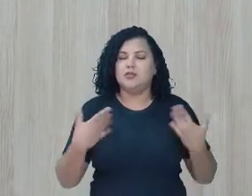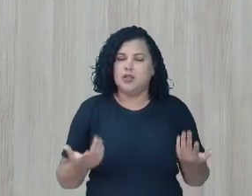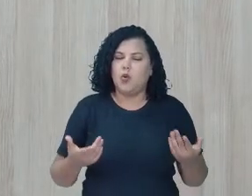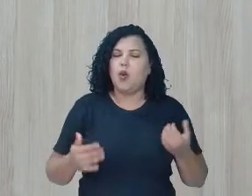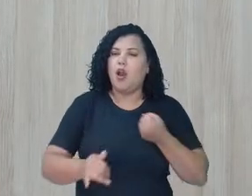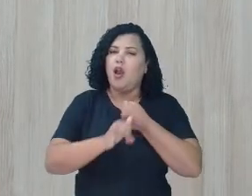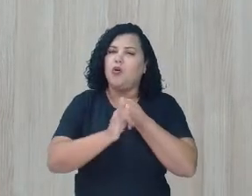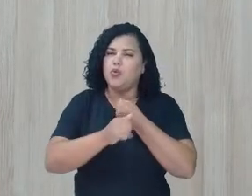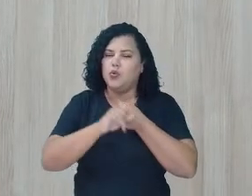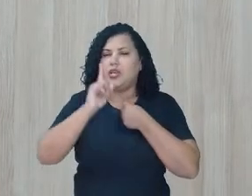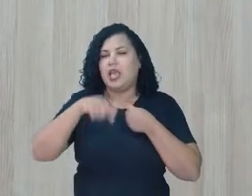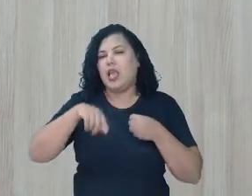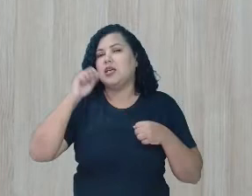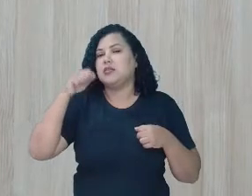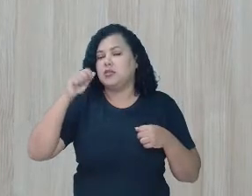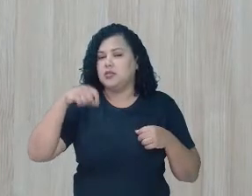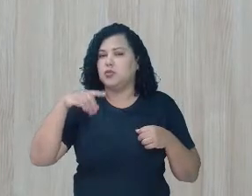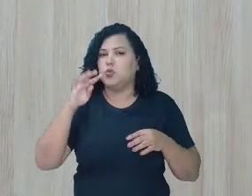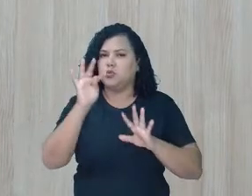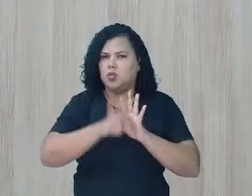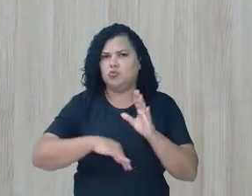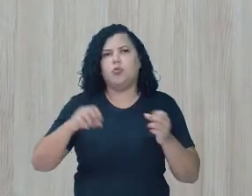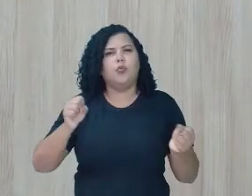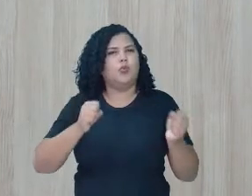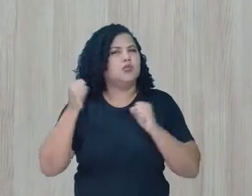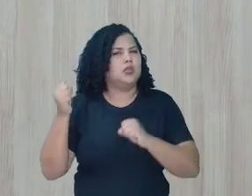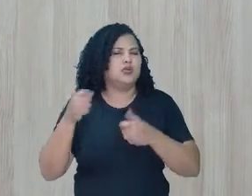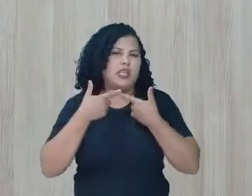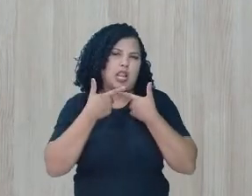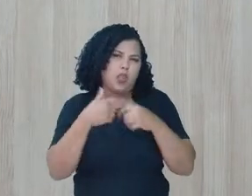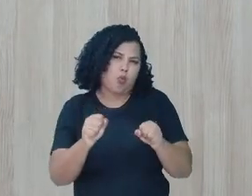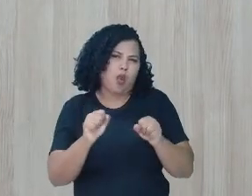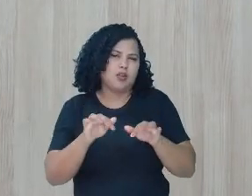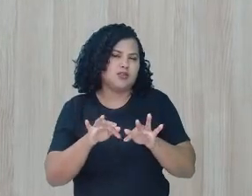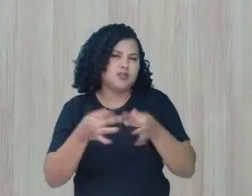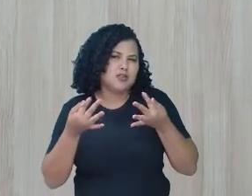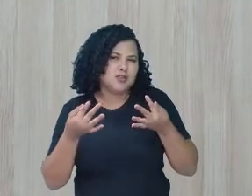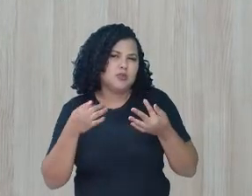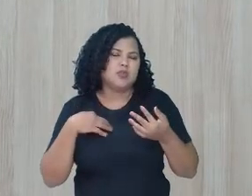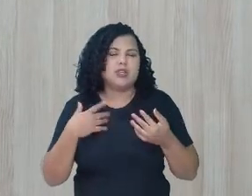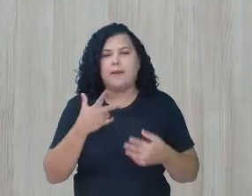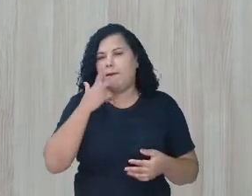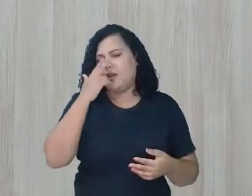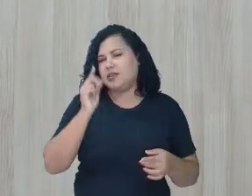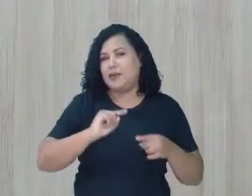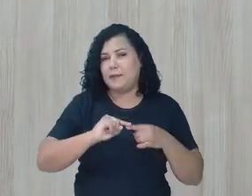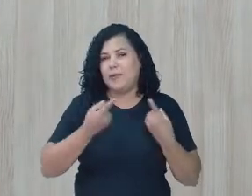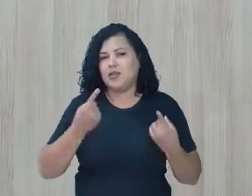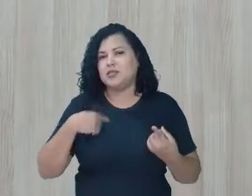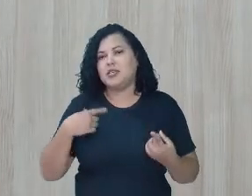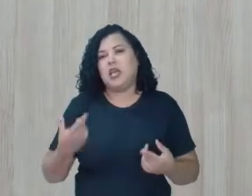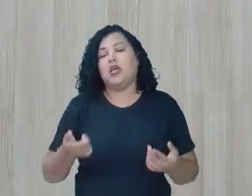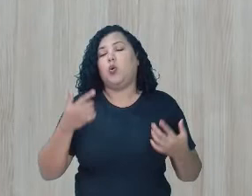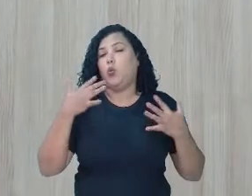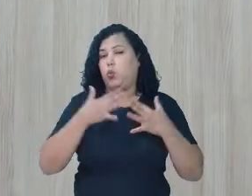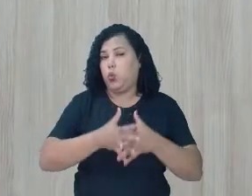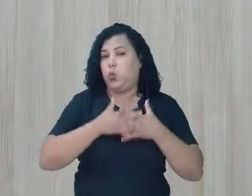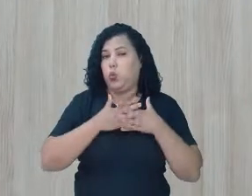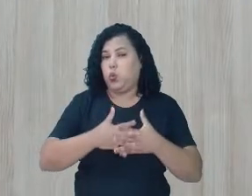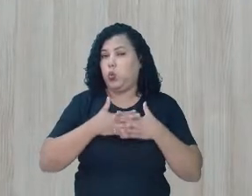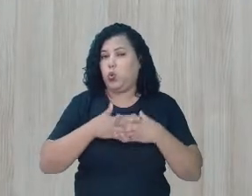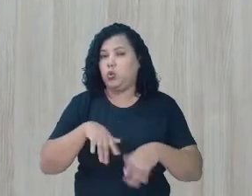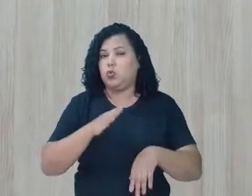é sim um texto muito potente, que de linguagem simples, que aparenta ser simples, mas que é bastante complexo quando a gente